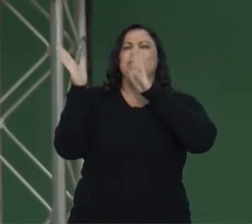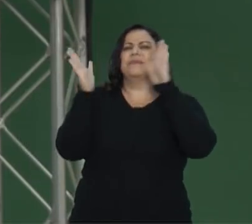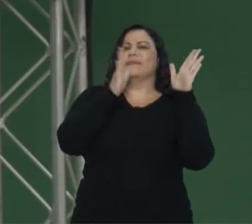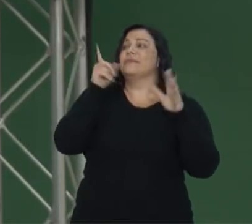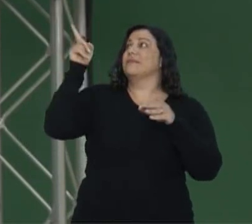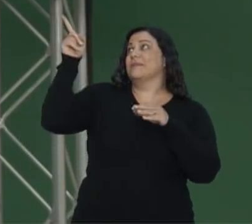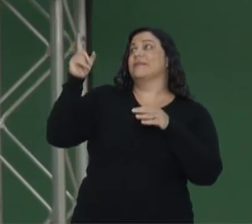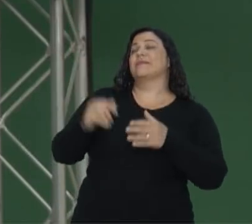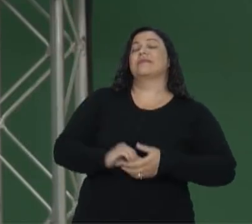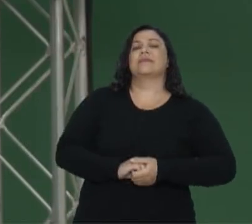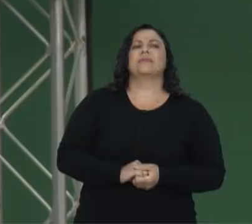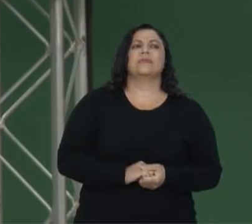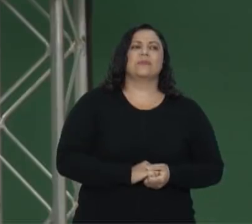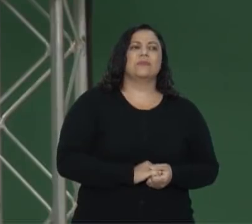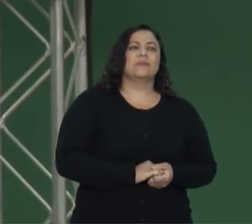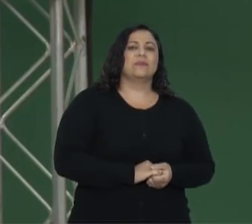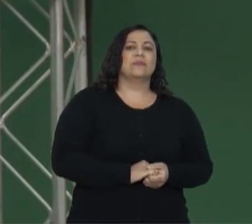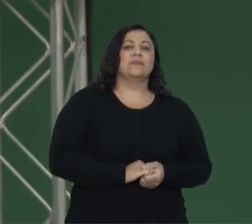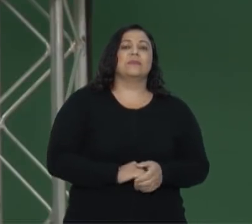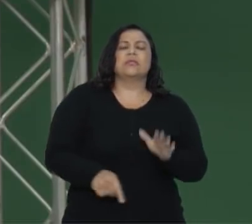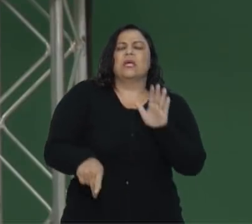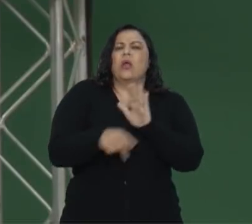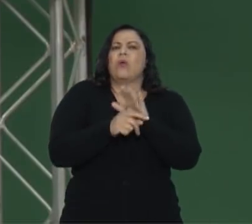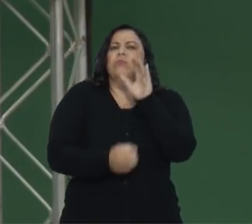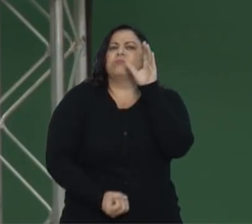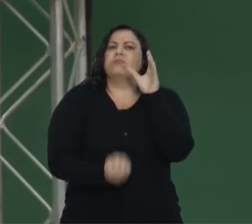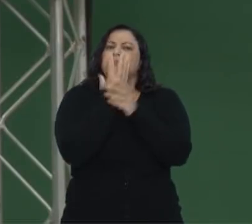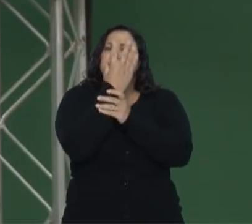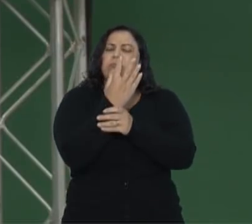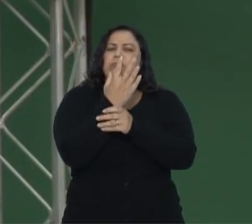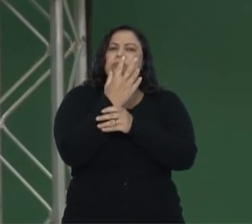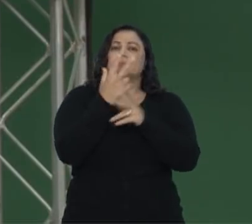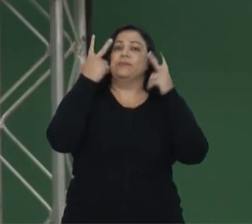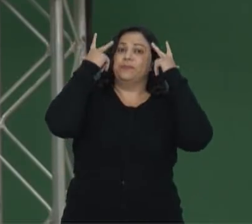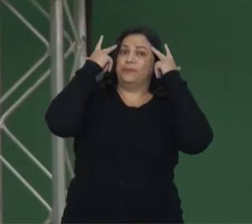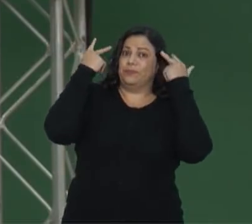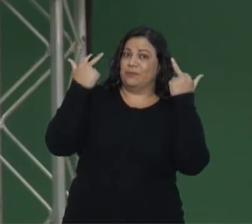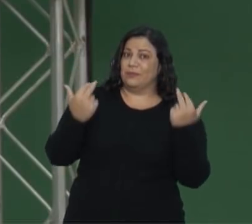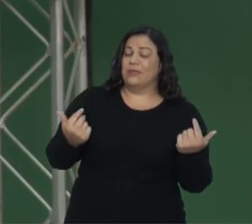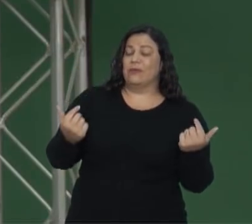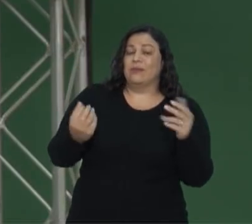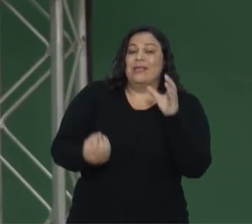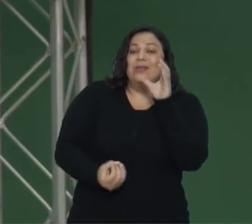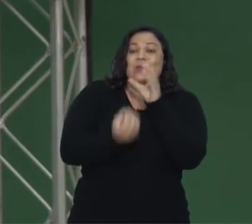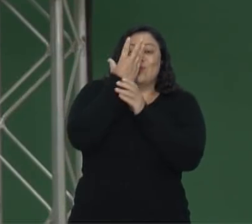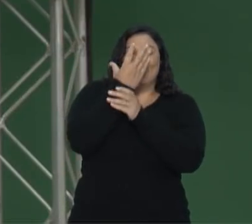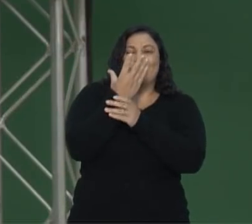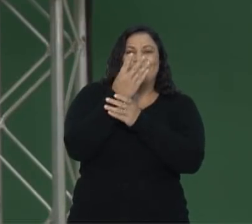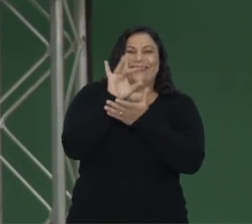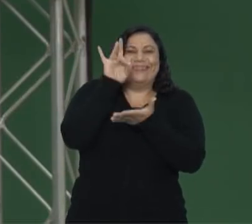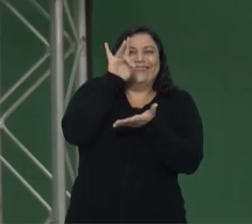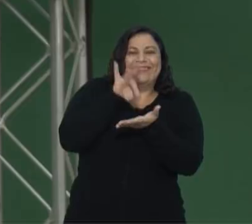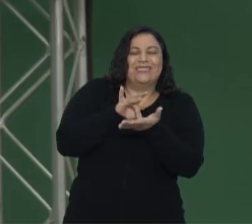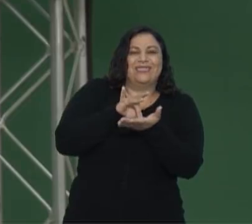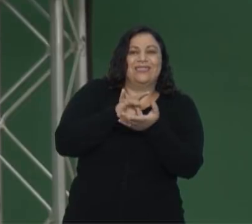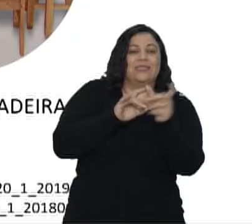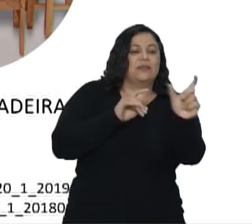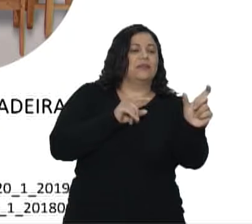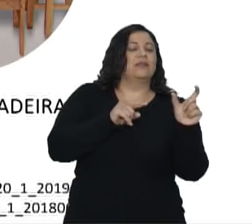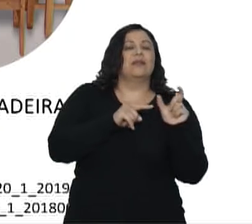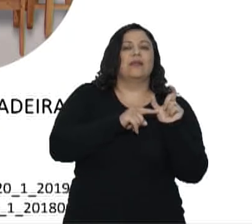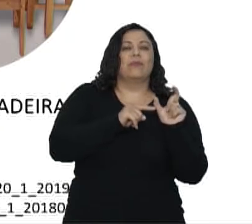natural, ou seja, veio da natureza. A origem é a natureza. Porém, agora tem a palavra